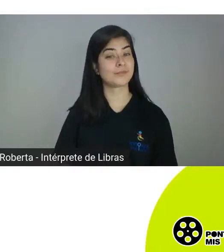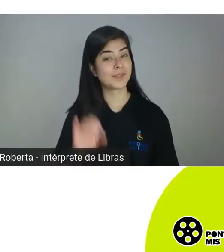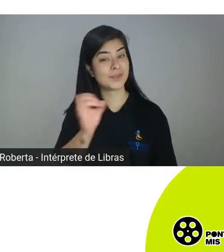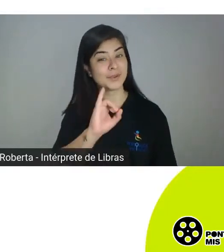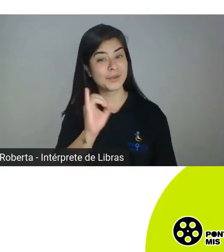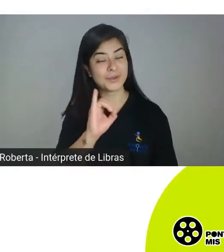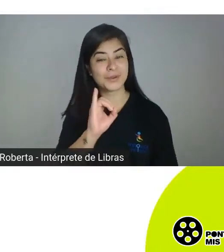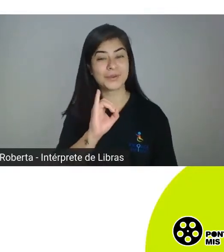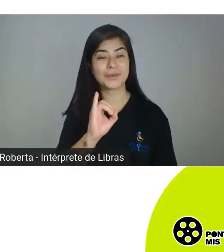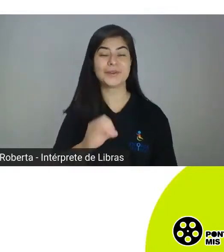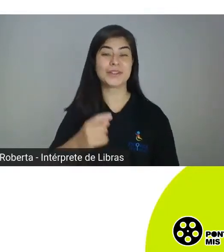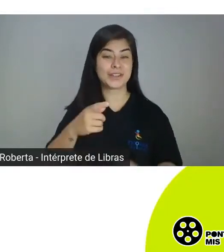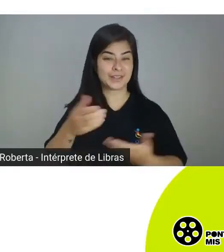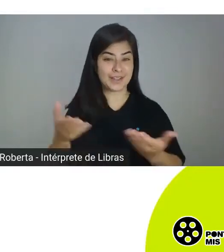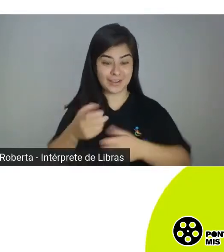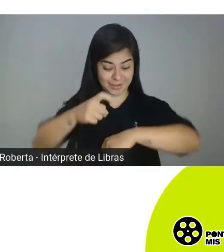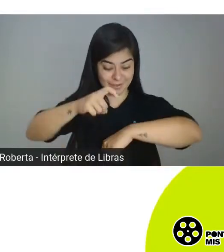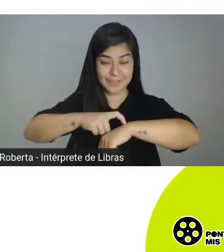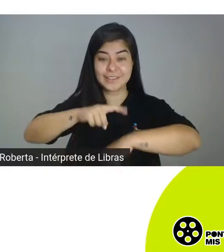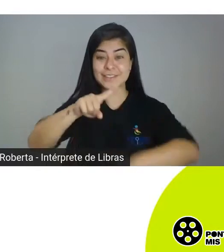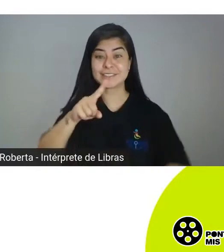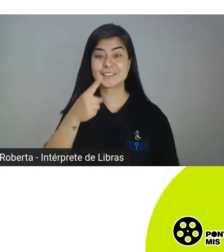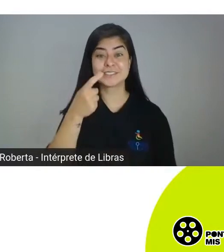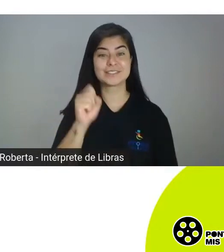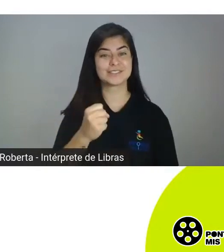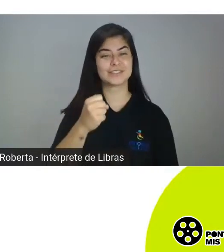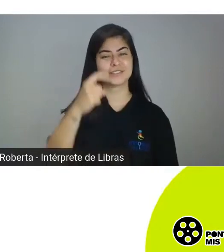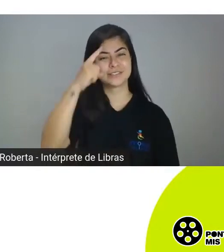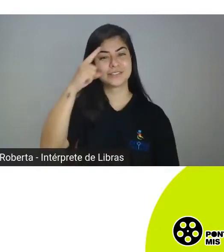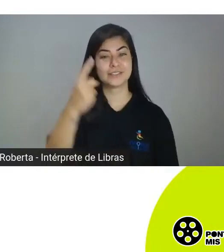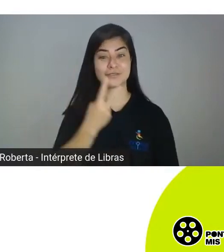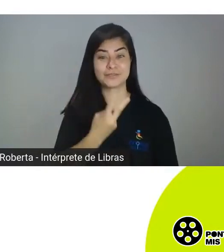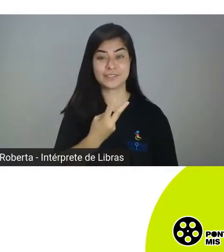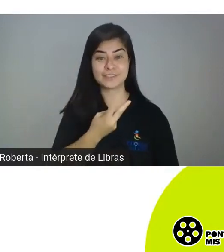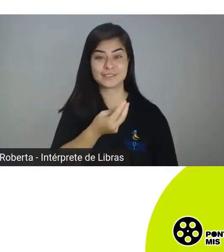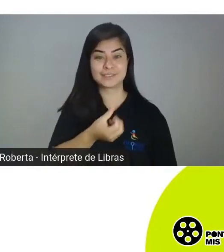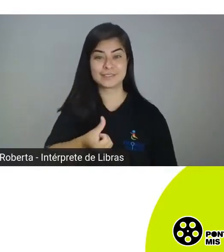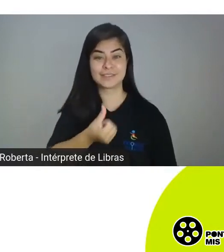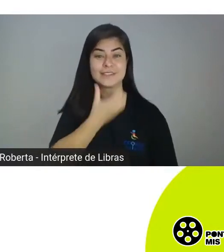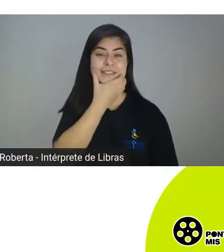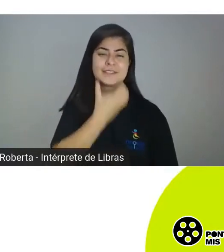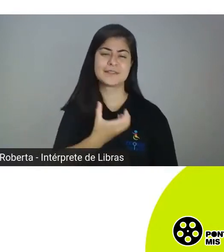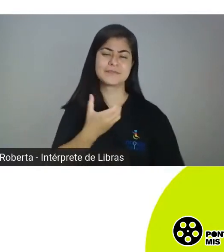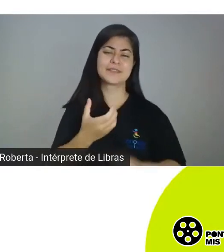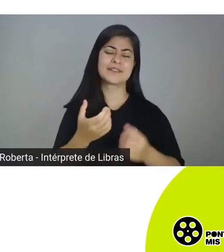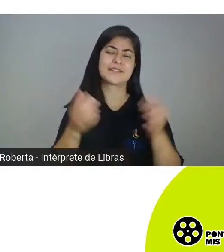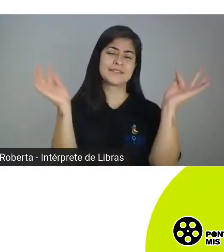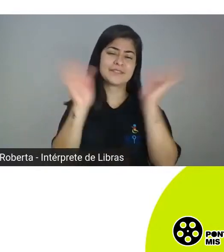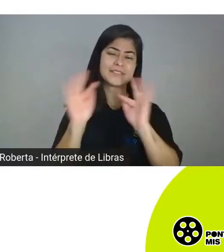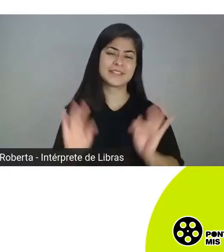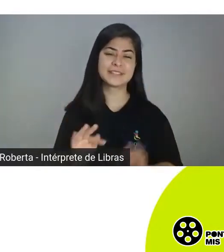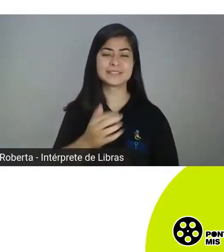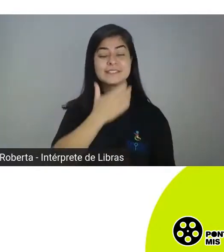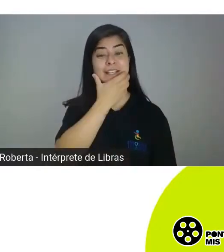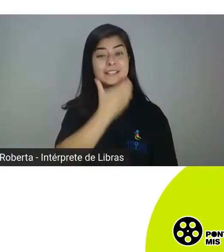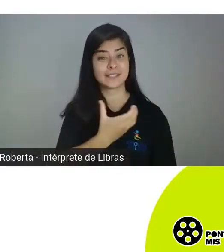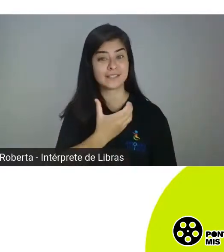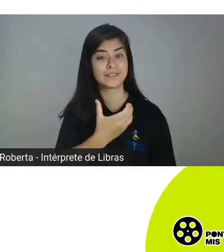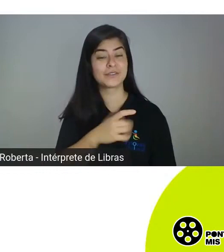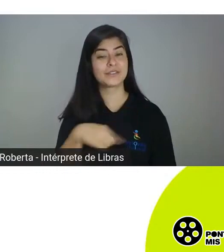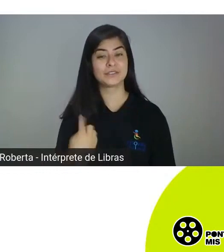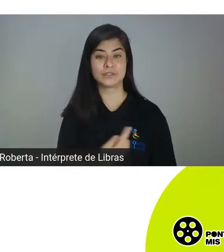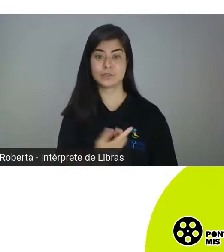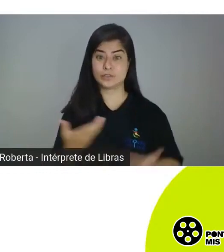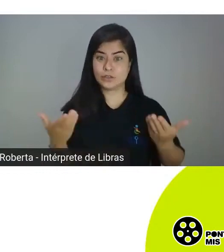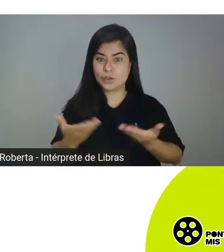Oi, gente, 18 horas em ponto deste dia 26 de dezembro. Feliz Natal! A gente está aqui